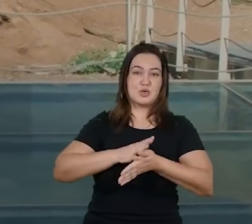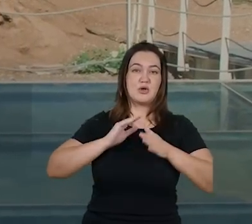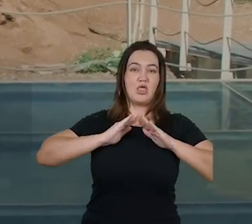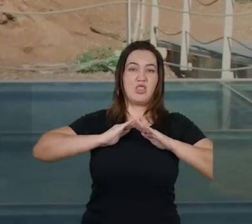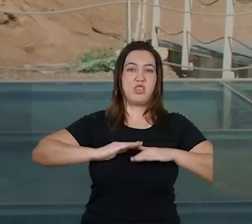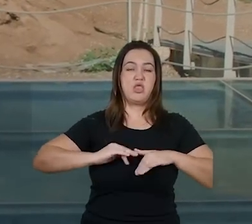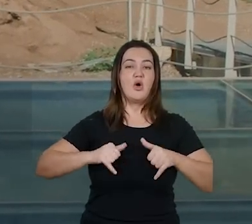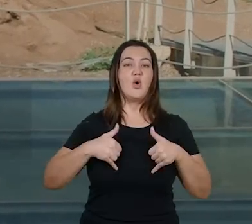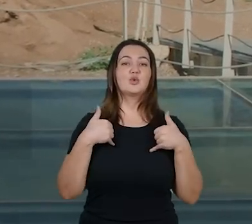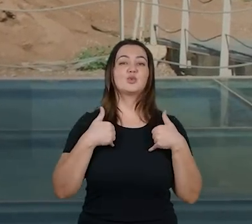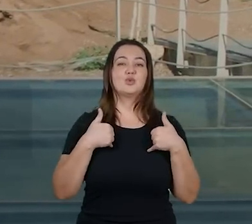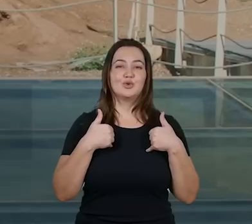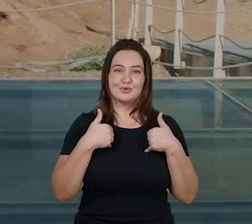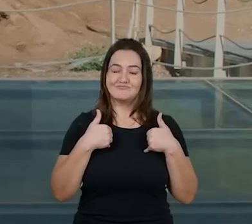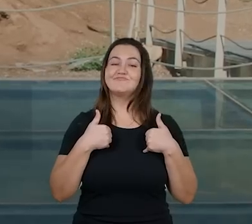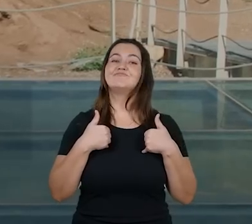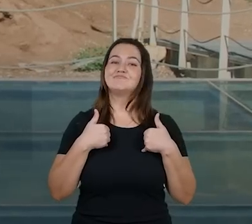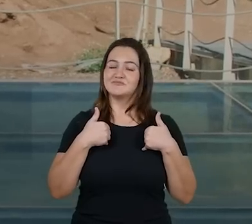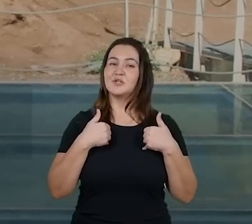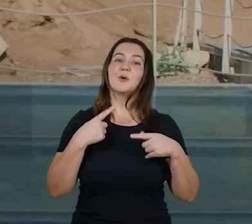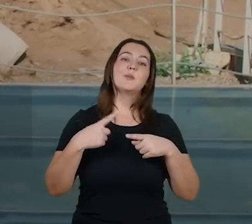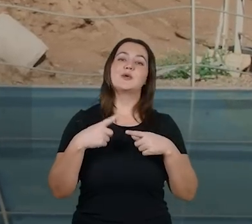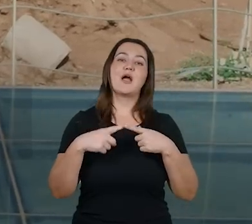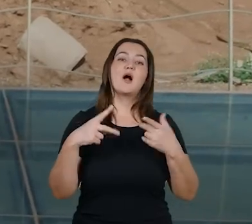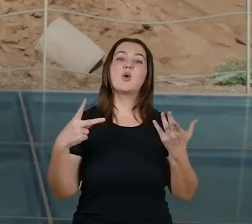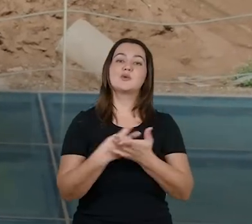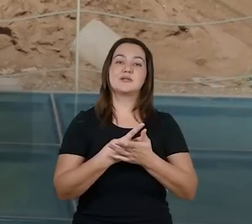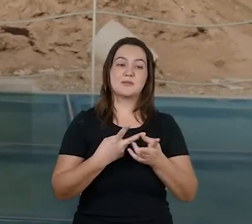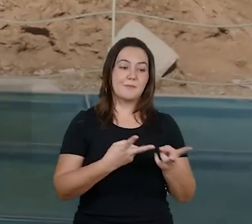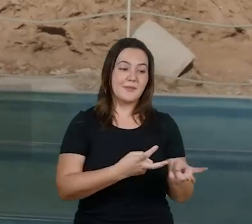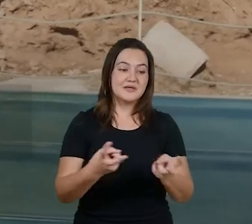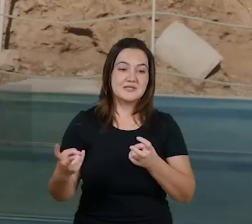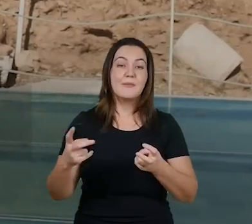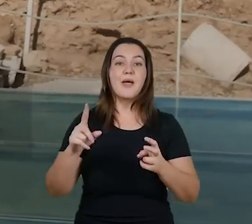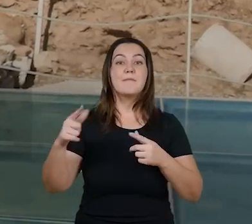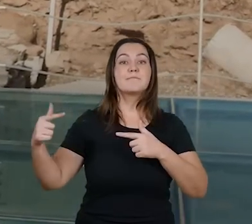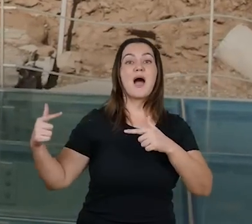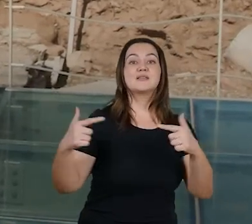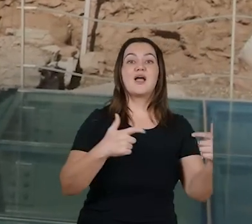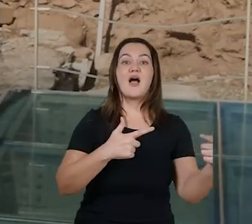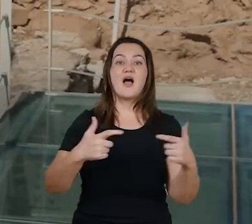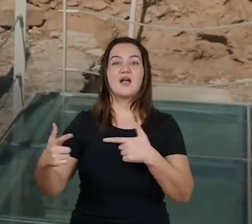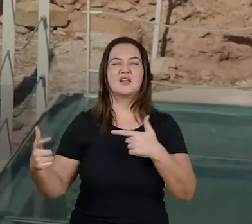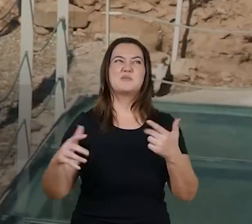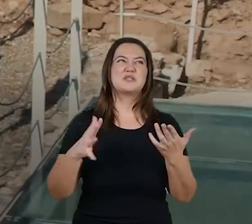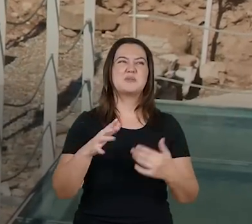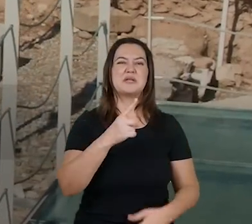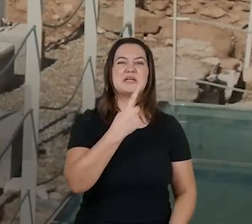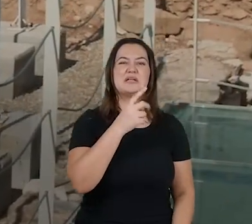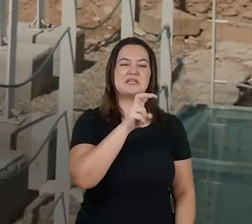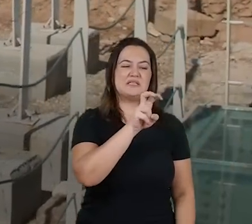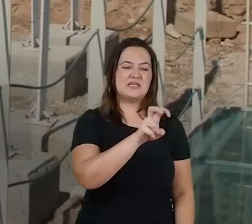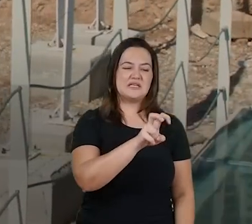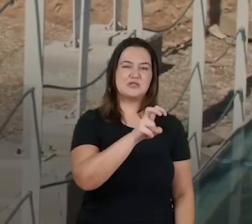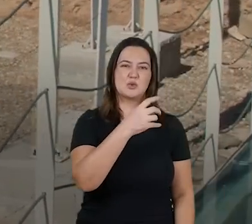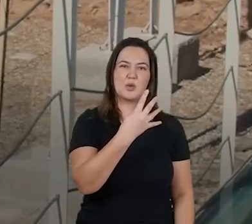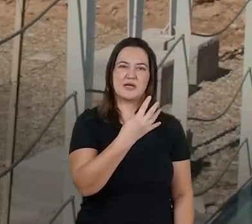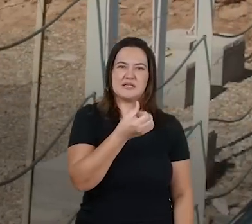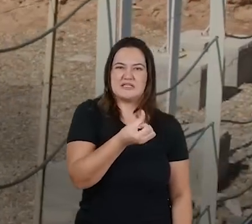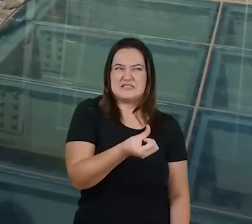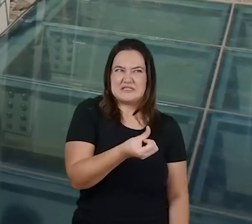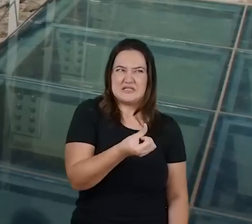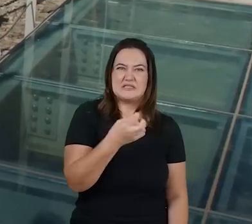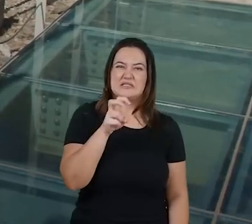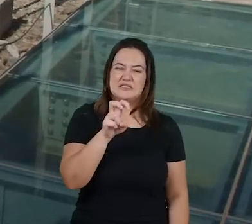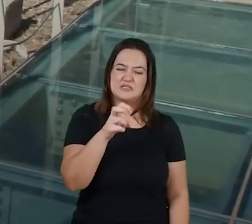foi realmente a reminiscência daquela batalha que aconteceu em 546, alguns colocam 547